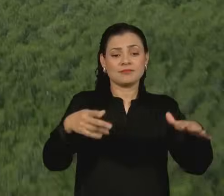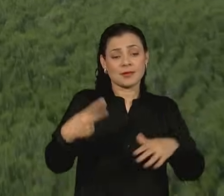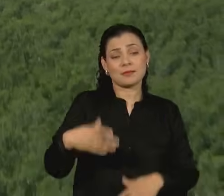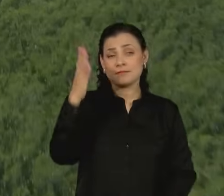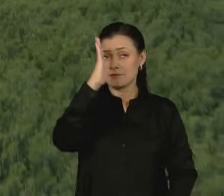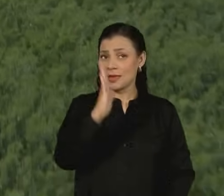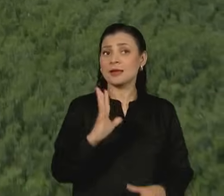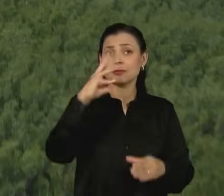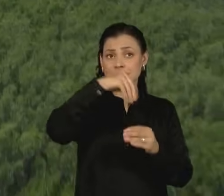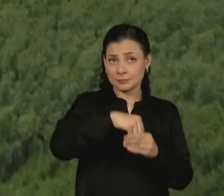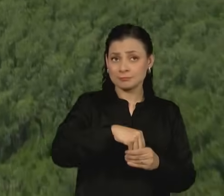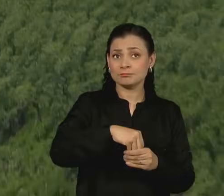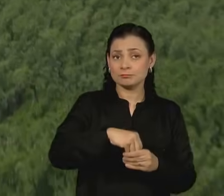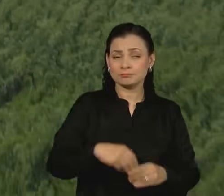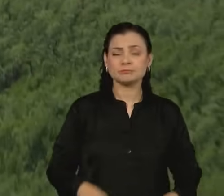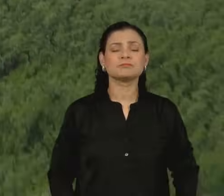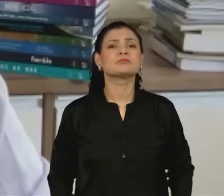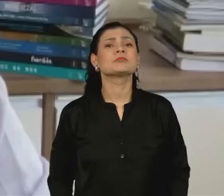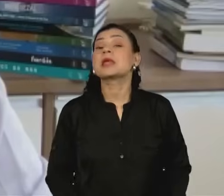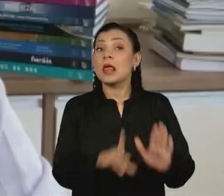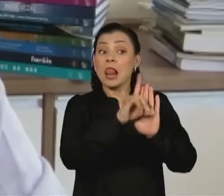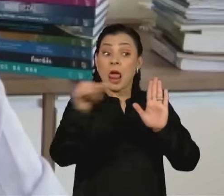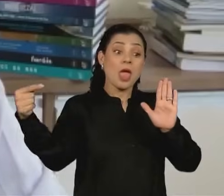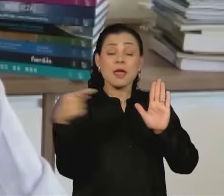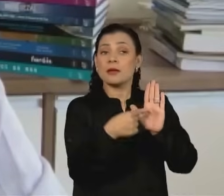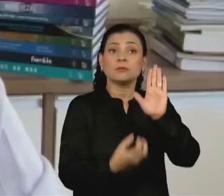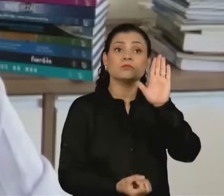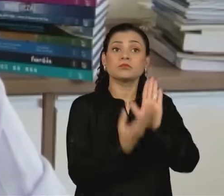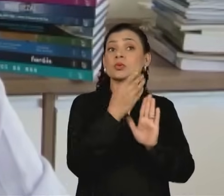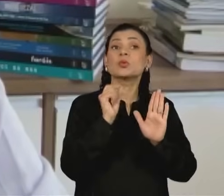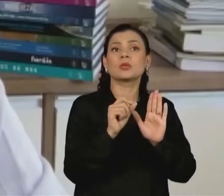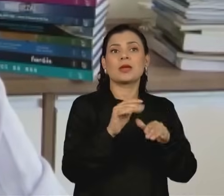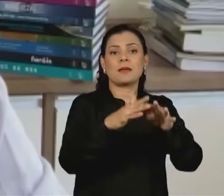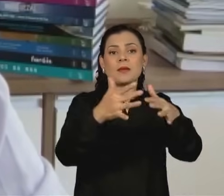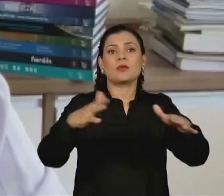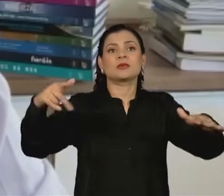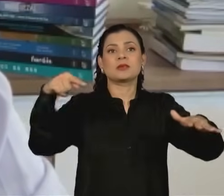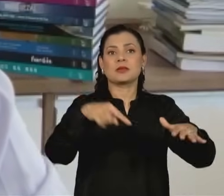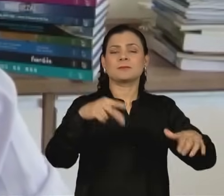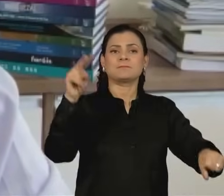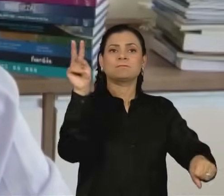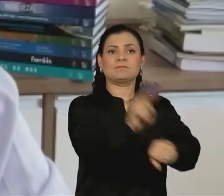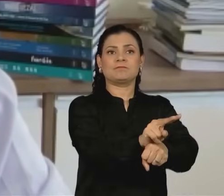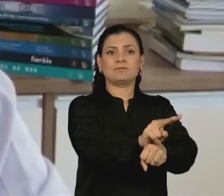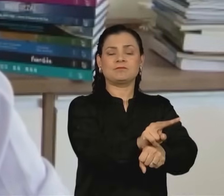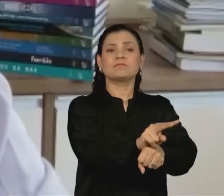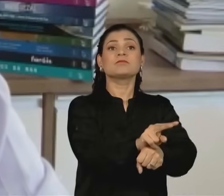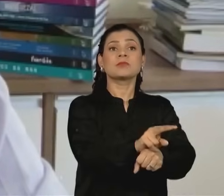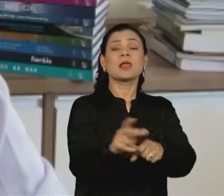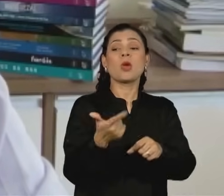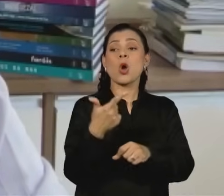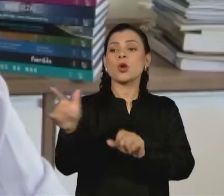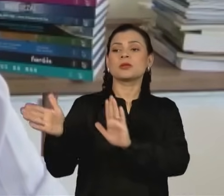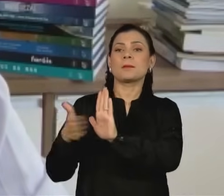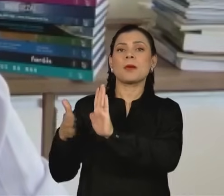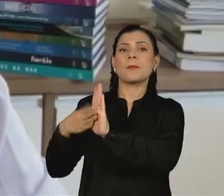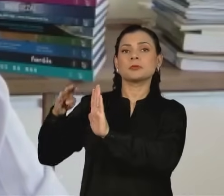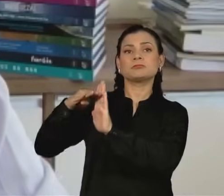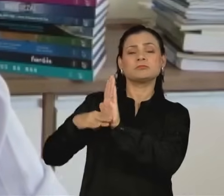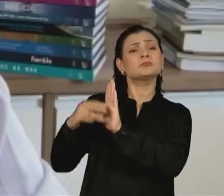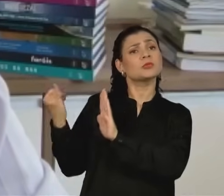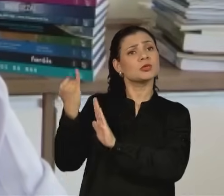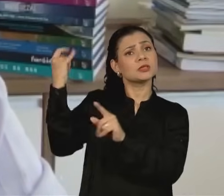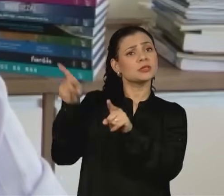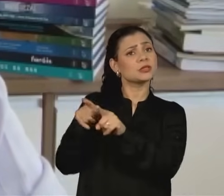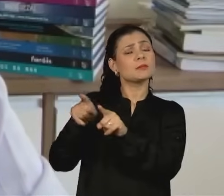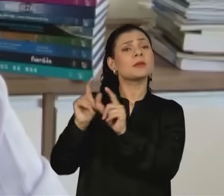Brasil. Com essa lei, a gente coloca o oceano num patamar de igualdade com outras políticas também importantes, como o